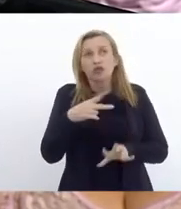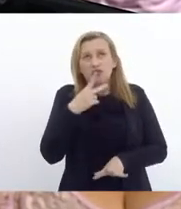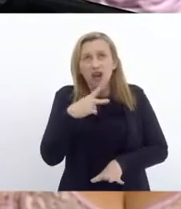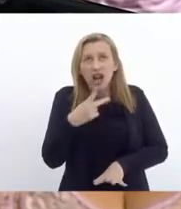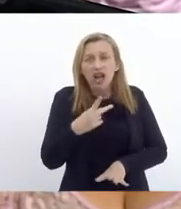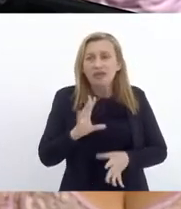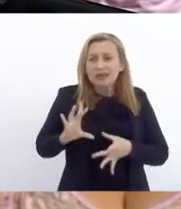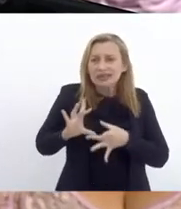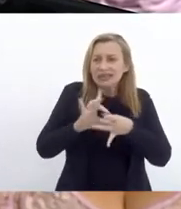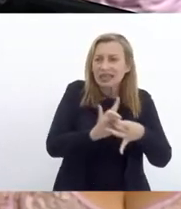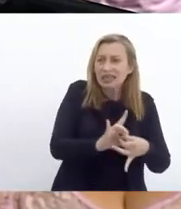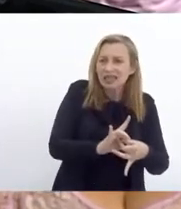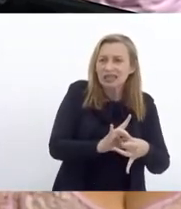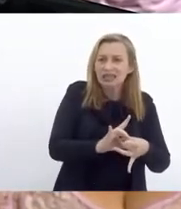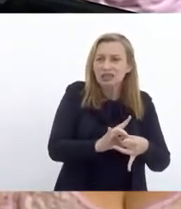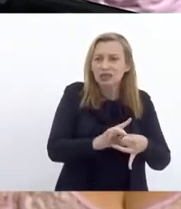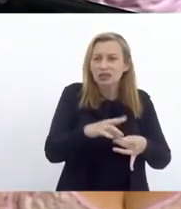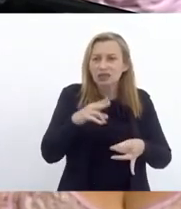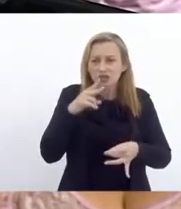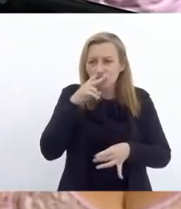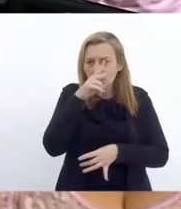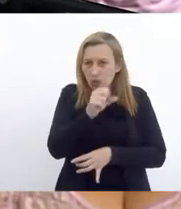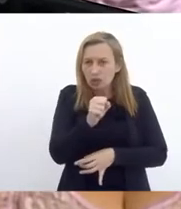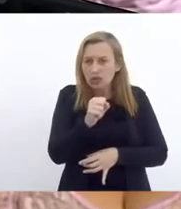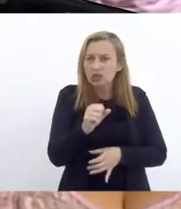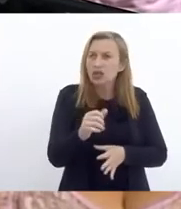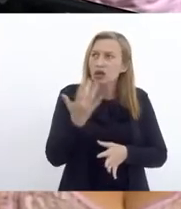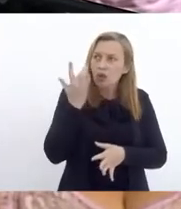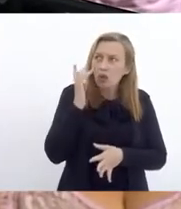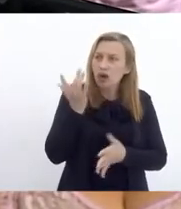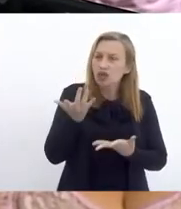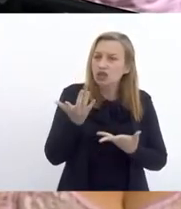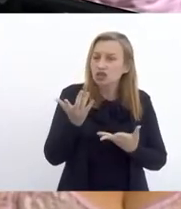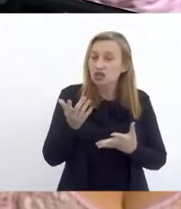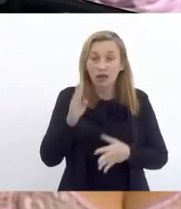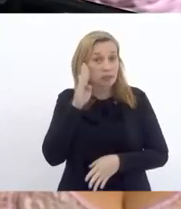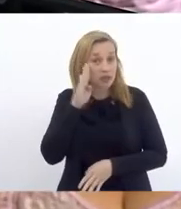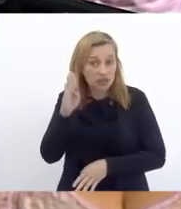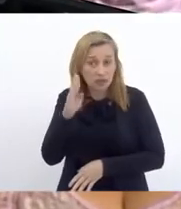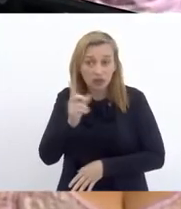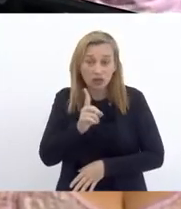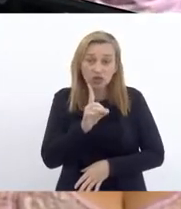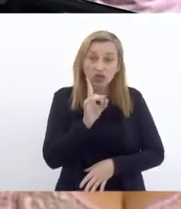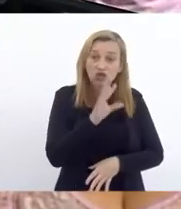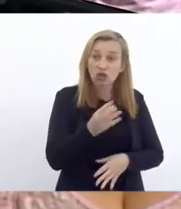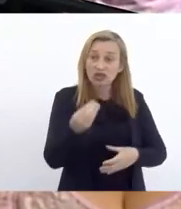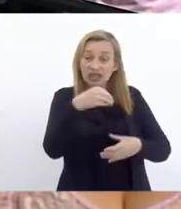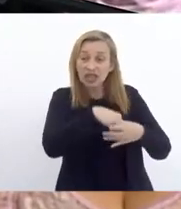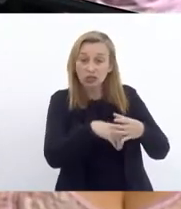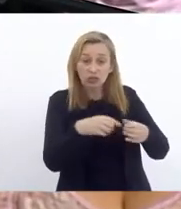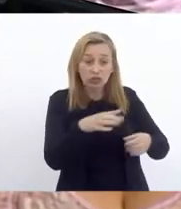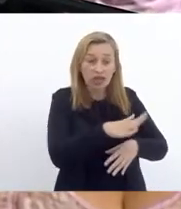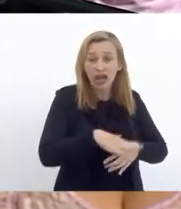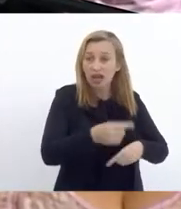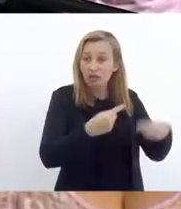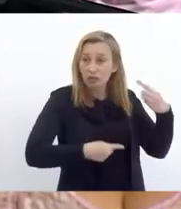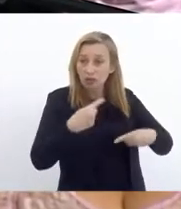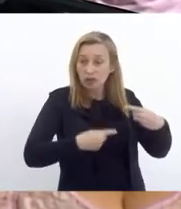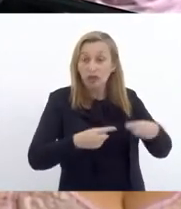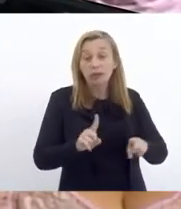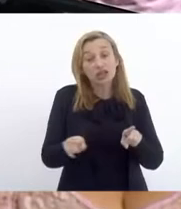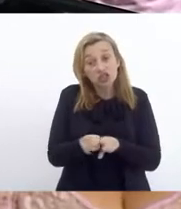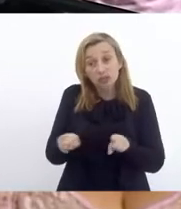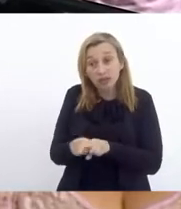de integração entre as forças, eu acho que isso é primordial, não pode ser só dentro do meio político. O setor